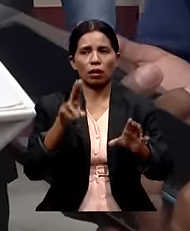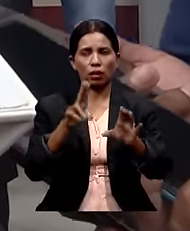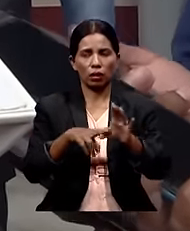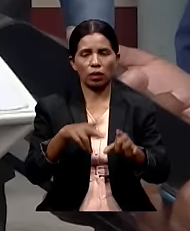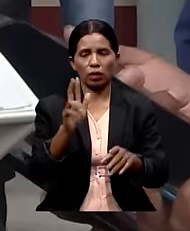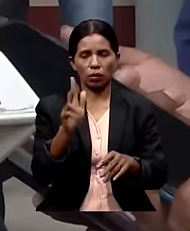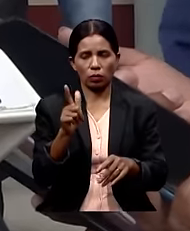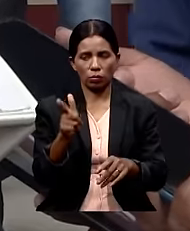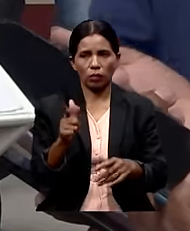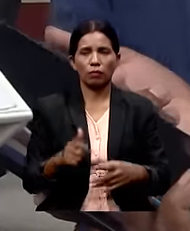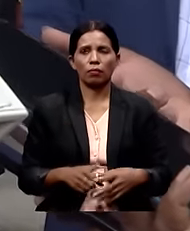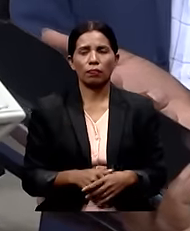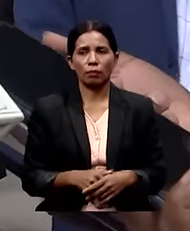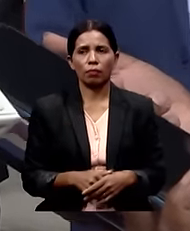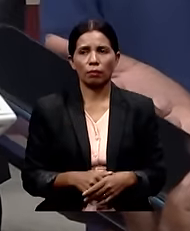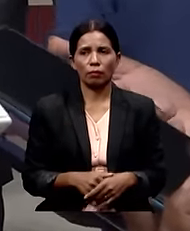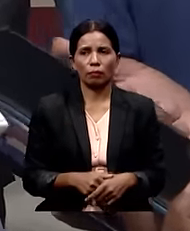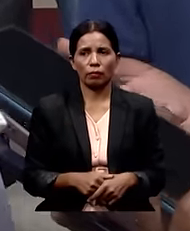anulo.